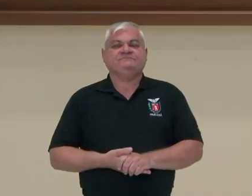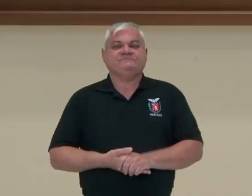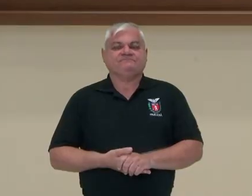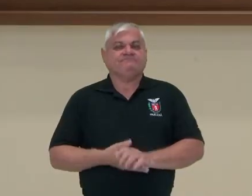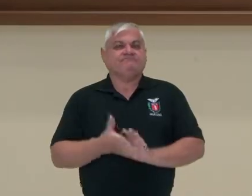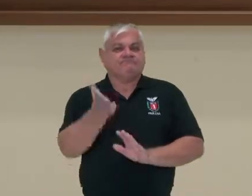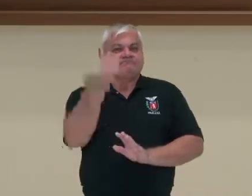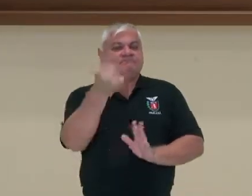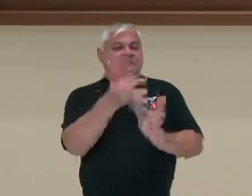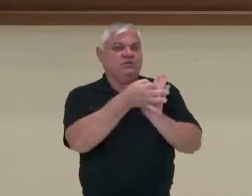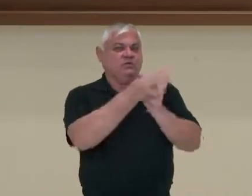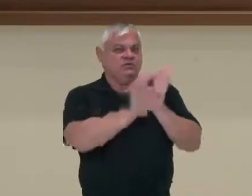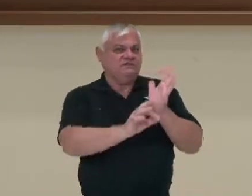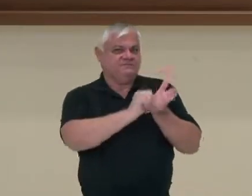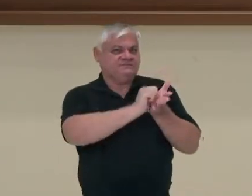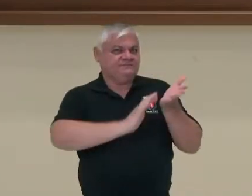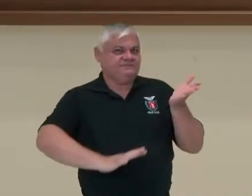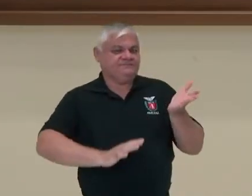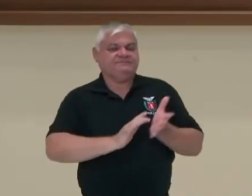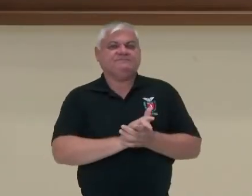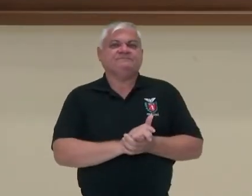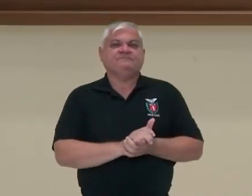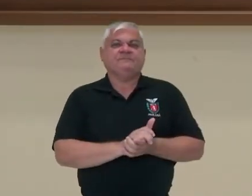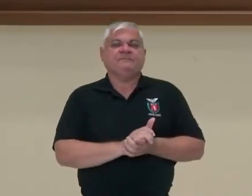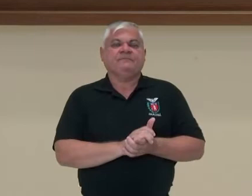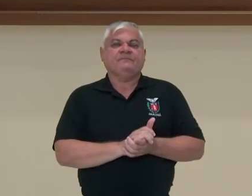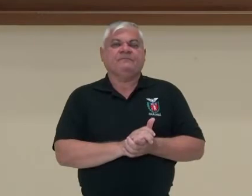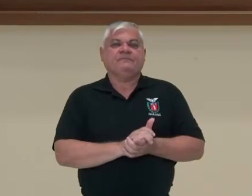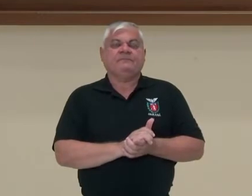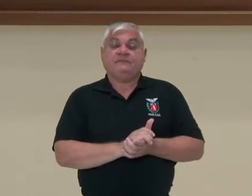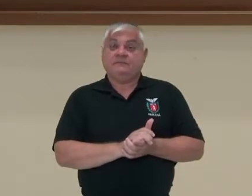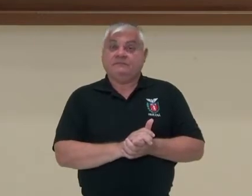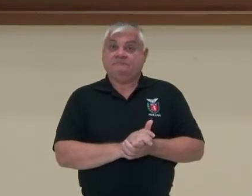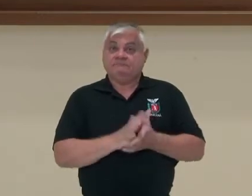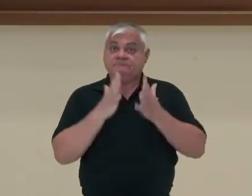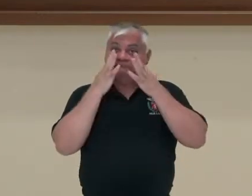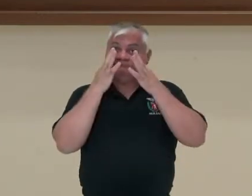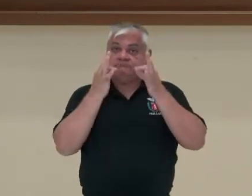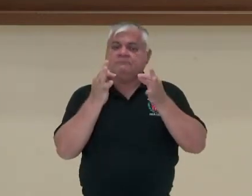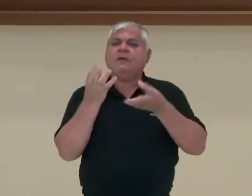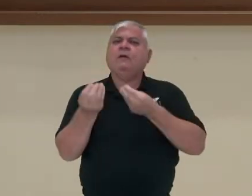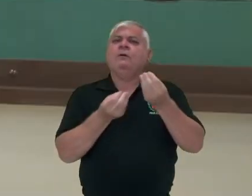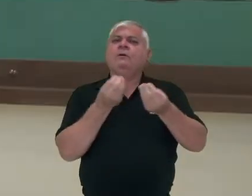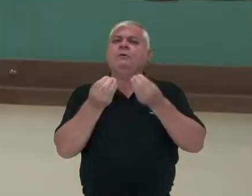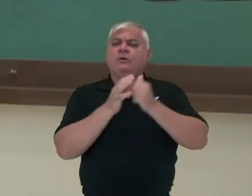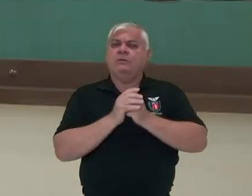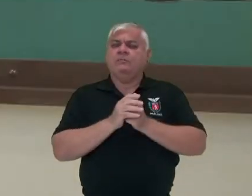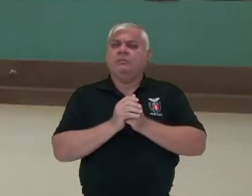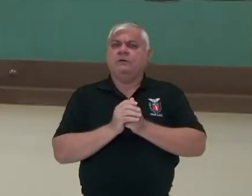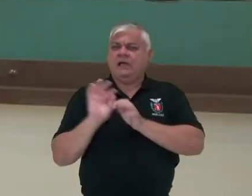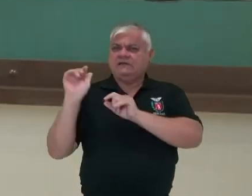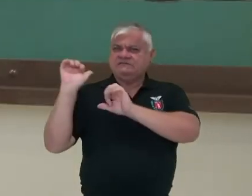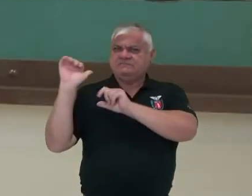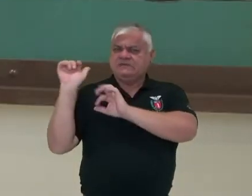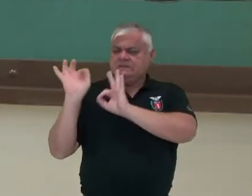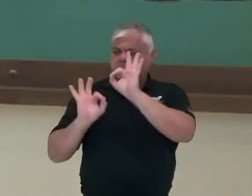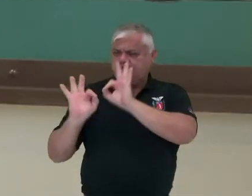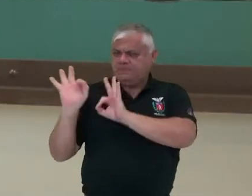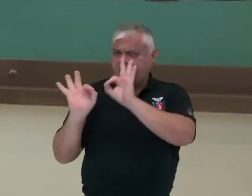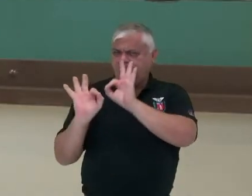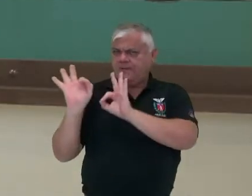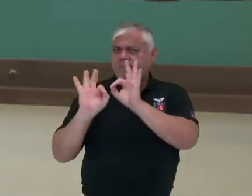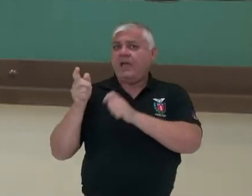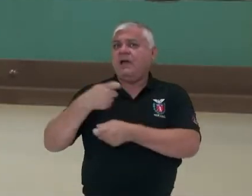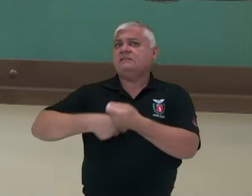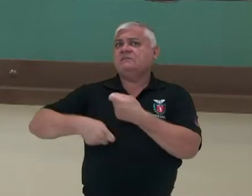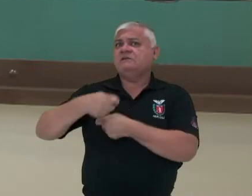Vamos fazer a correção dessa atividade, então, pessoal? Vejam. Como foi que a Espanha organizou a